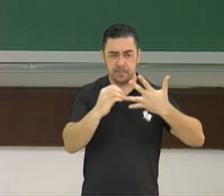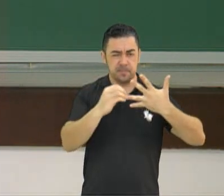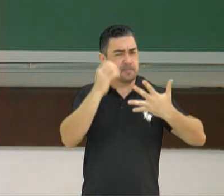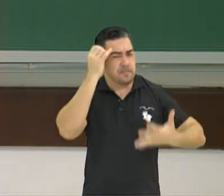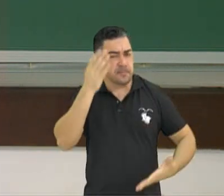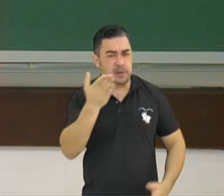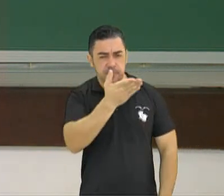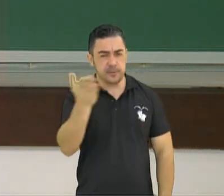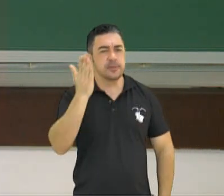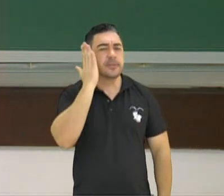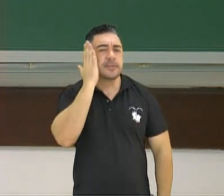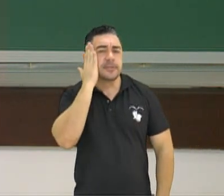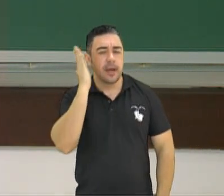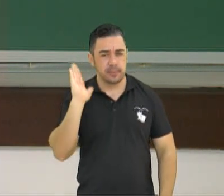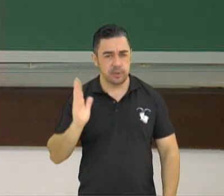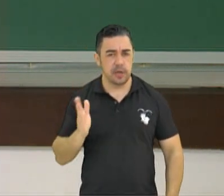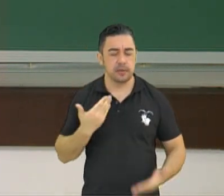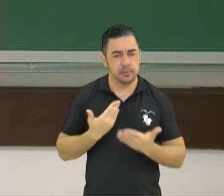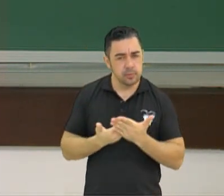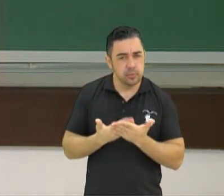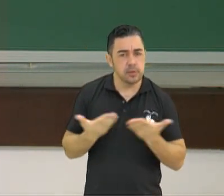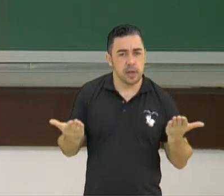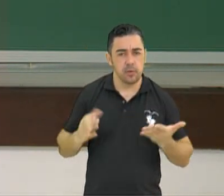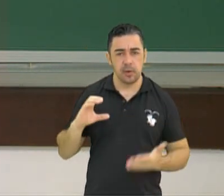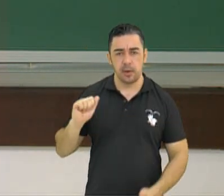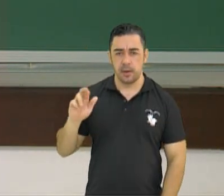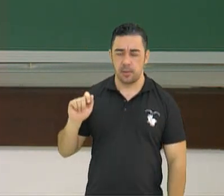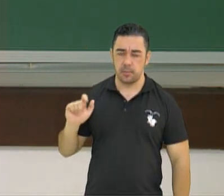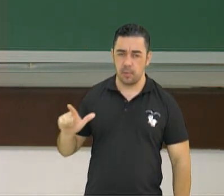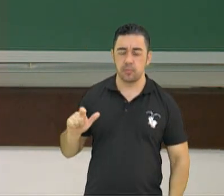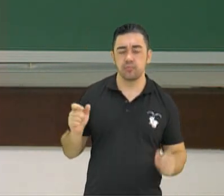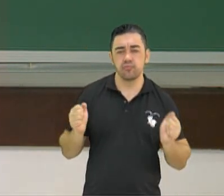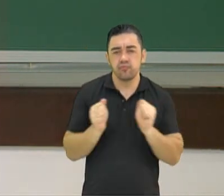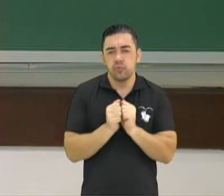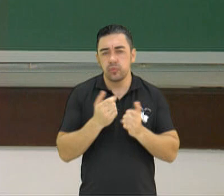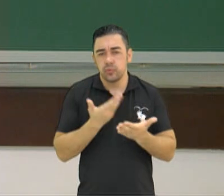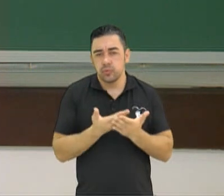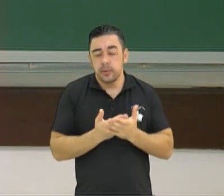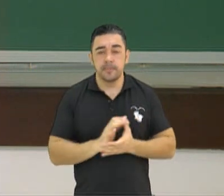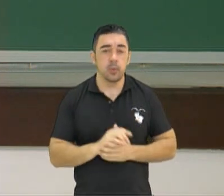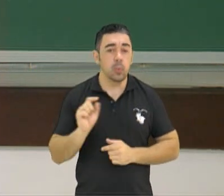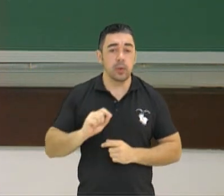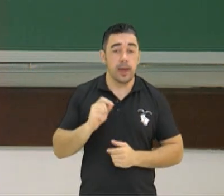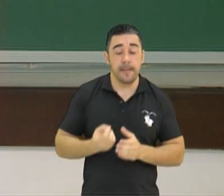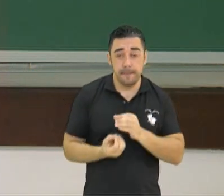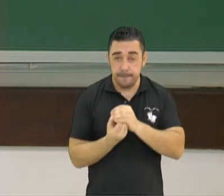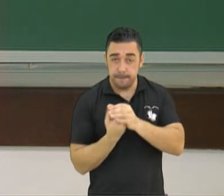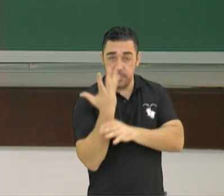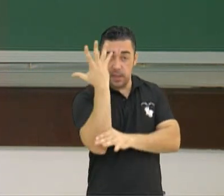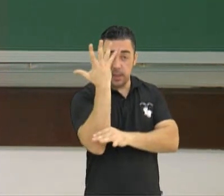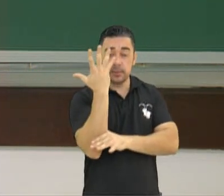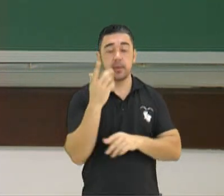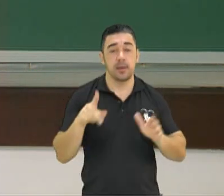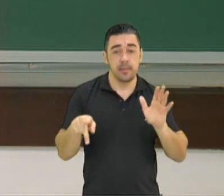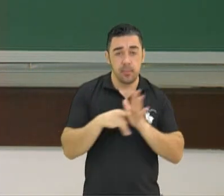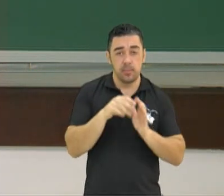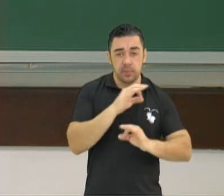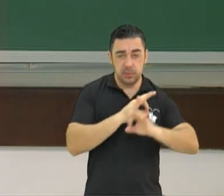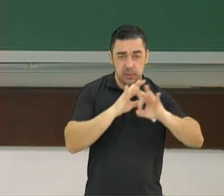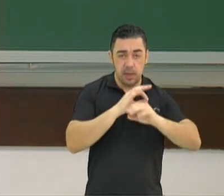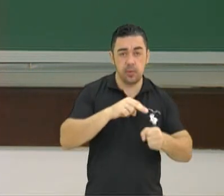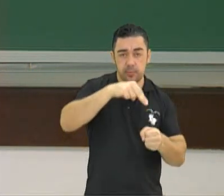cabeça de vocês, porque vocês estavam vendo até agora com a Carol falando de plantas, né? Então, quando a gente fala de plantas, são eucariontes,